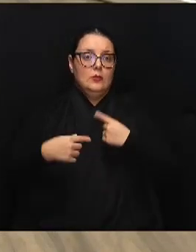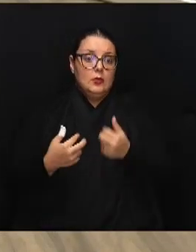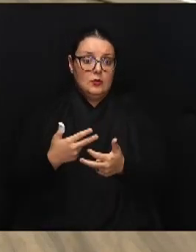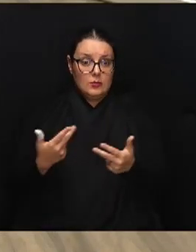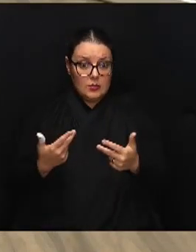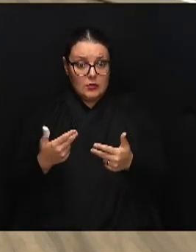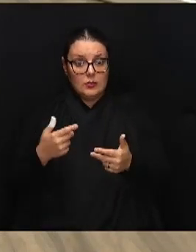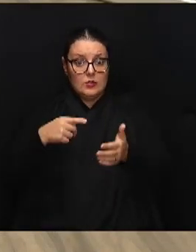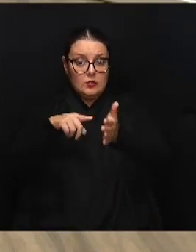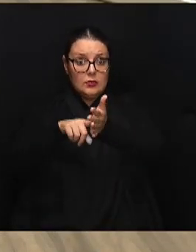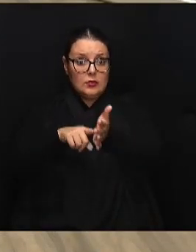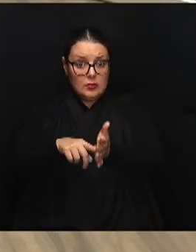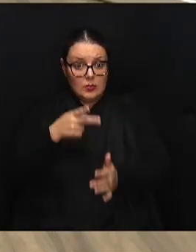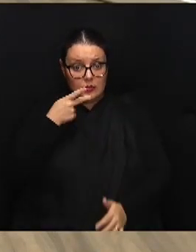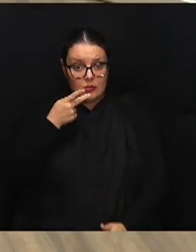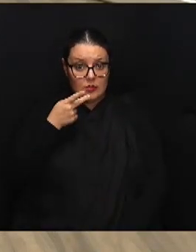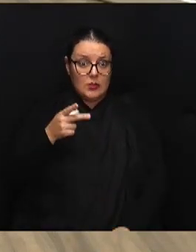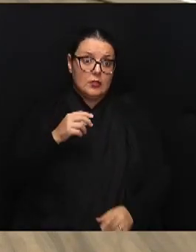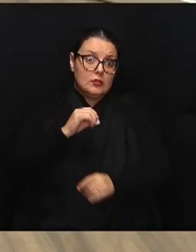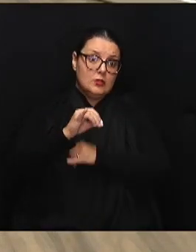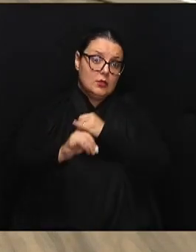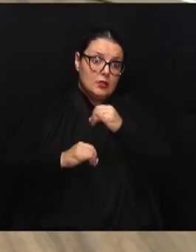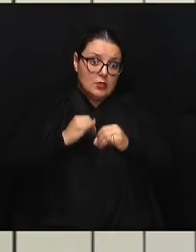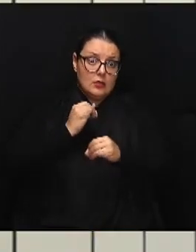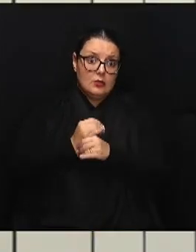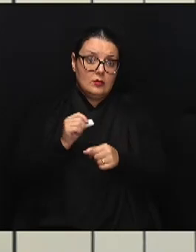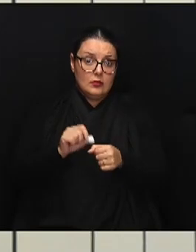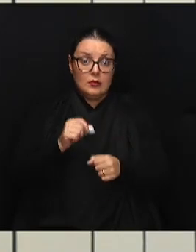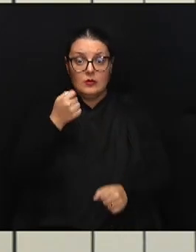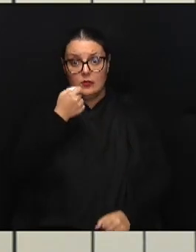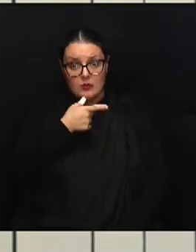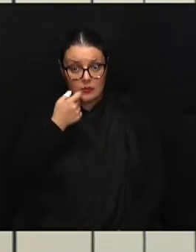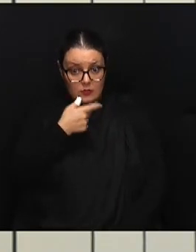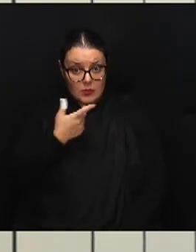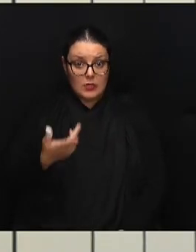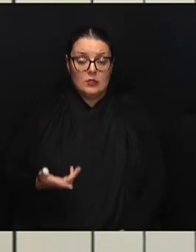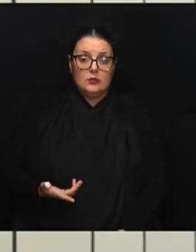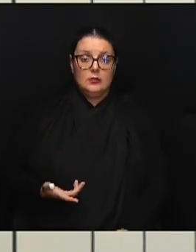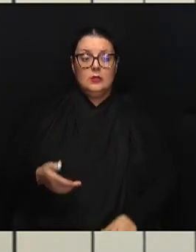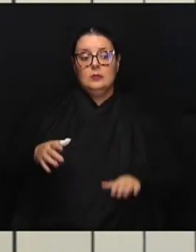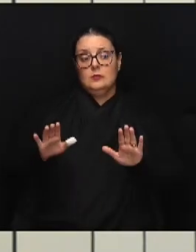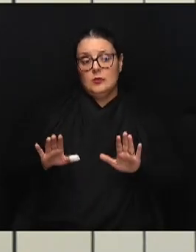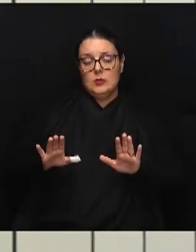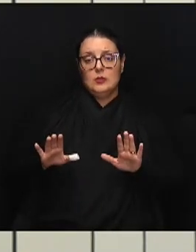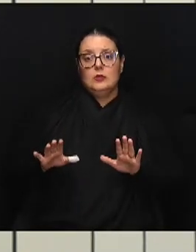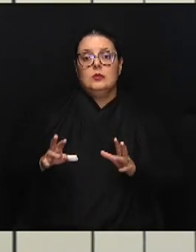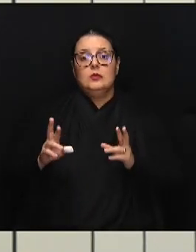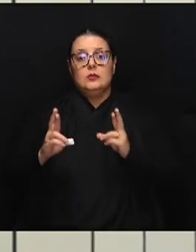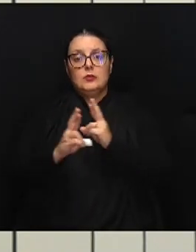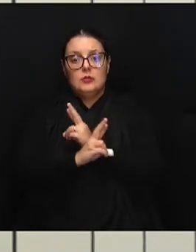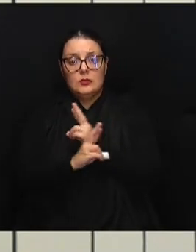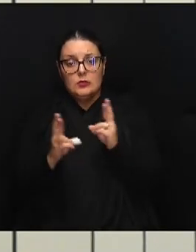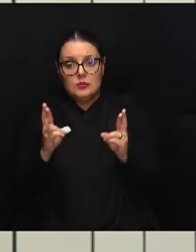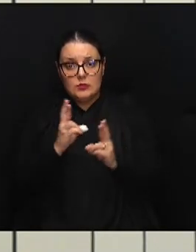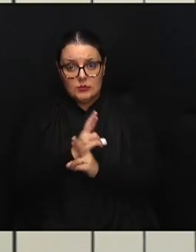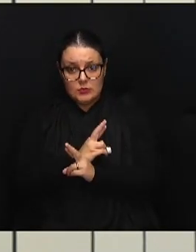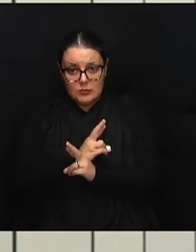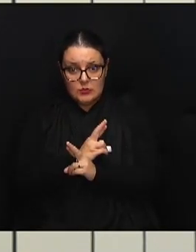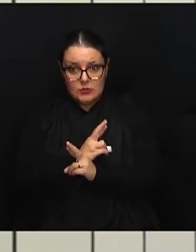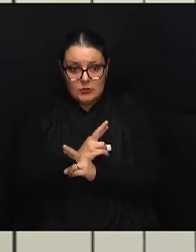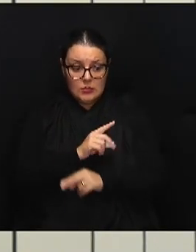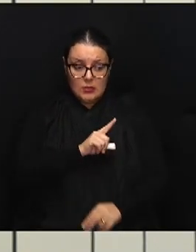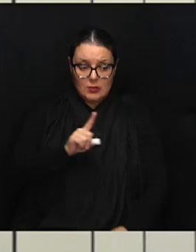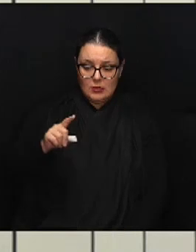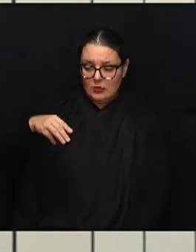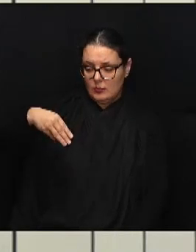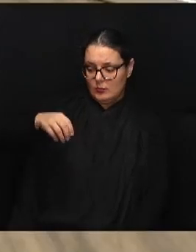questionam muito, e na internet às vezes fazem até piada em relação a isso, né? Bom, então o relacionamento não